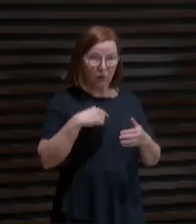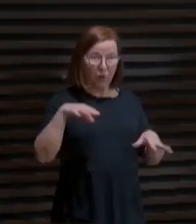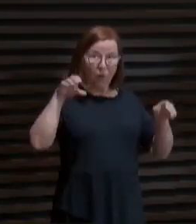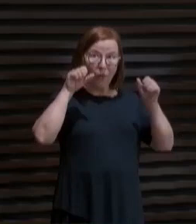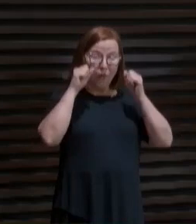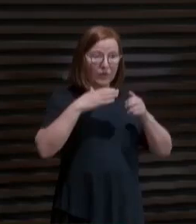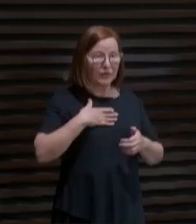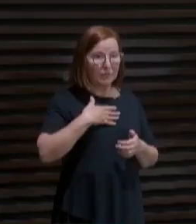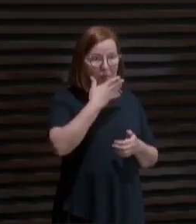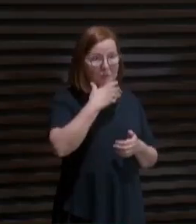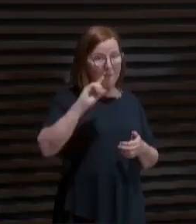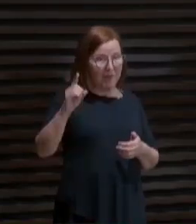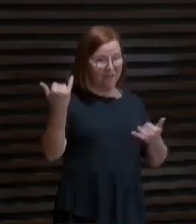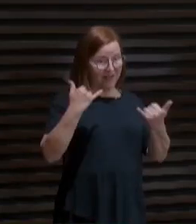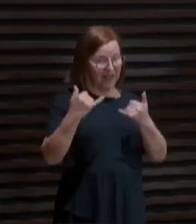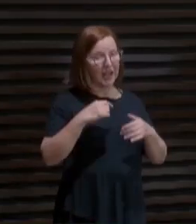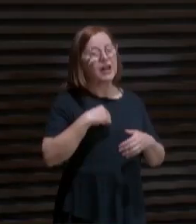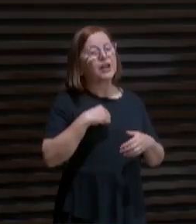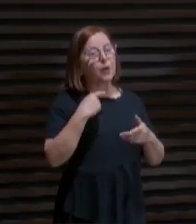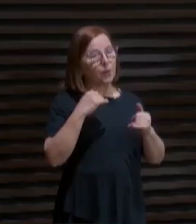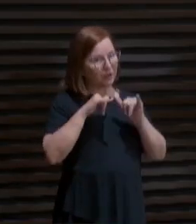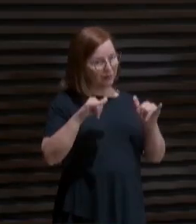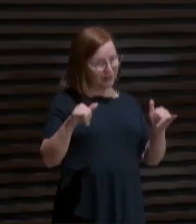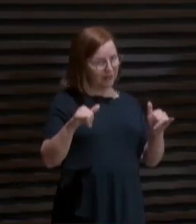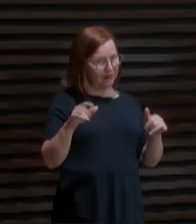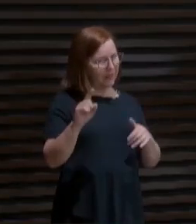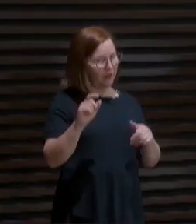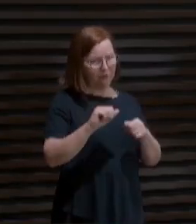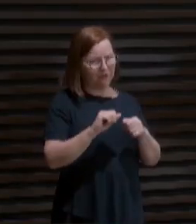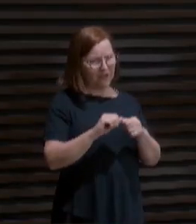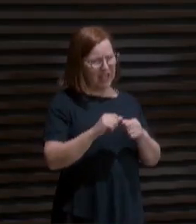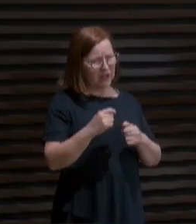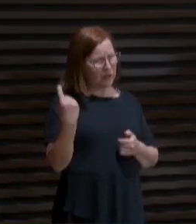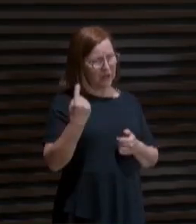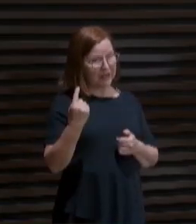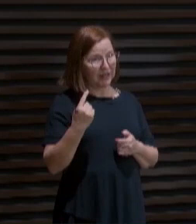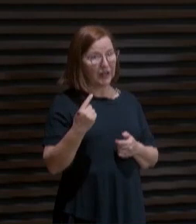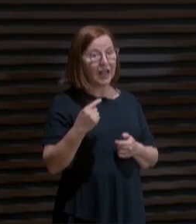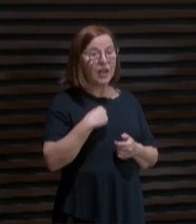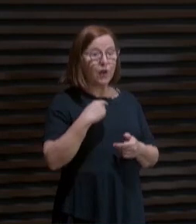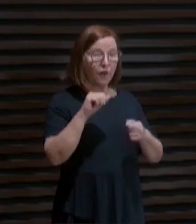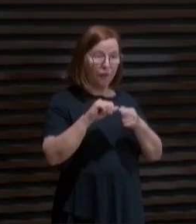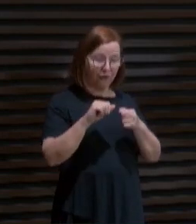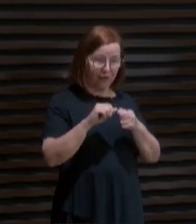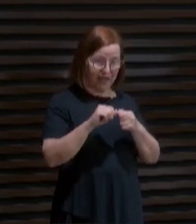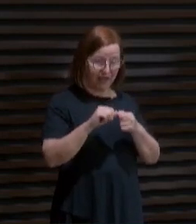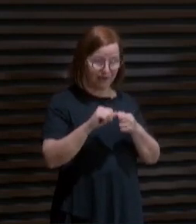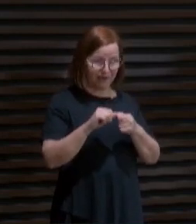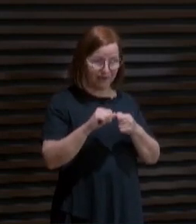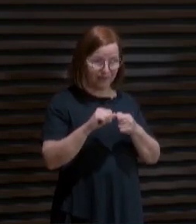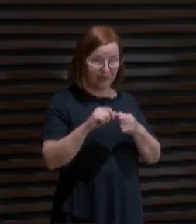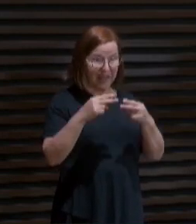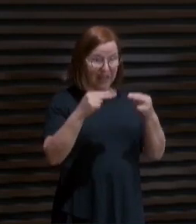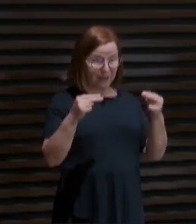eu falo. Eu não faço por mim mesmo, eu faço conforme o Pai me diz. Ele era dependente